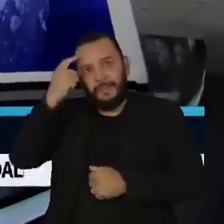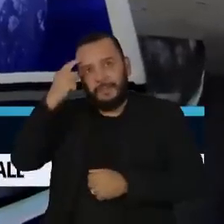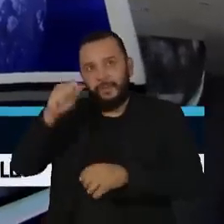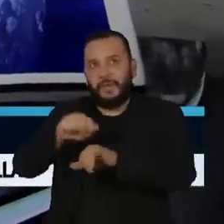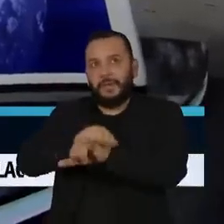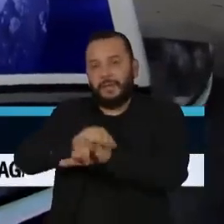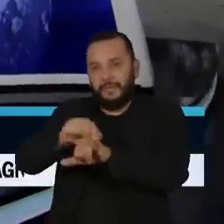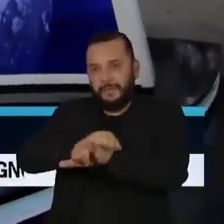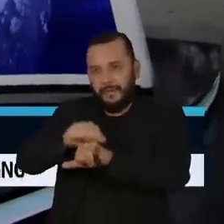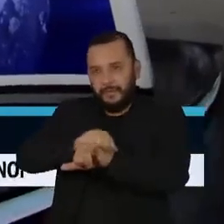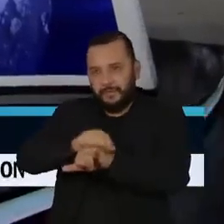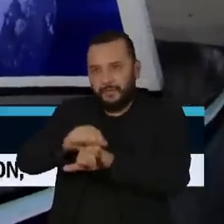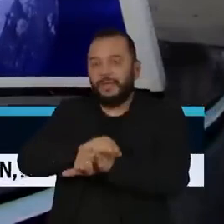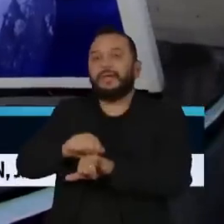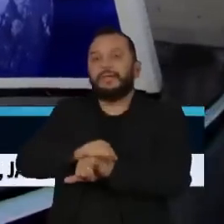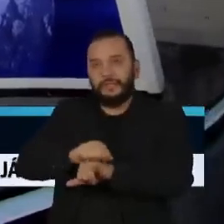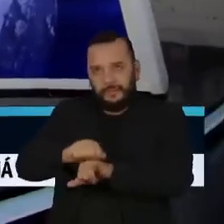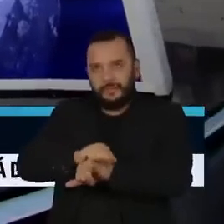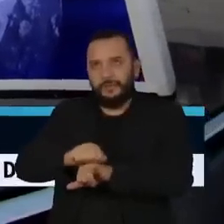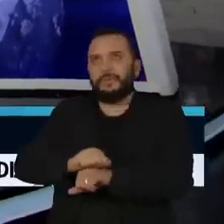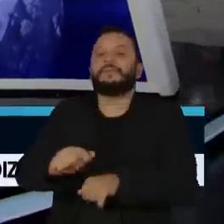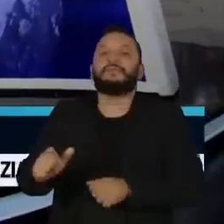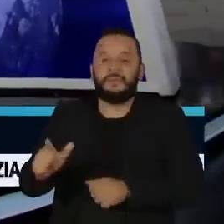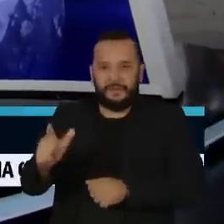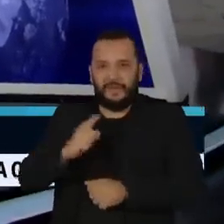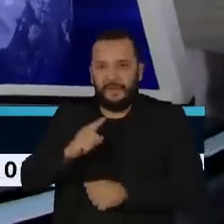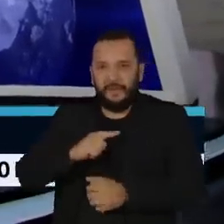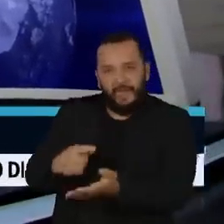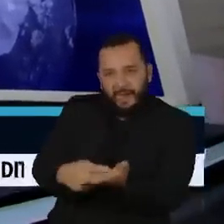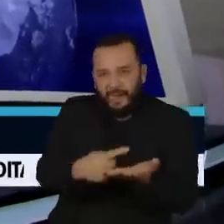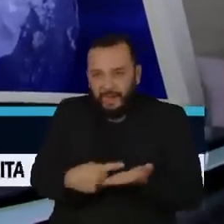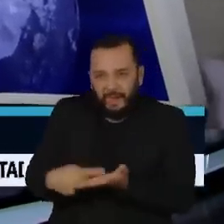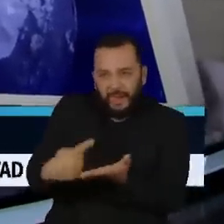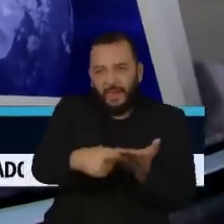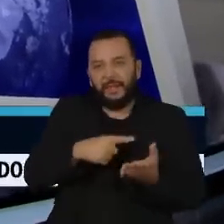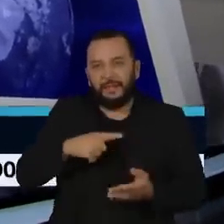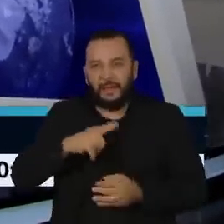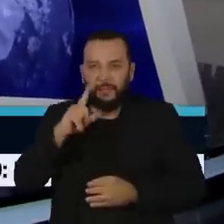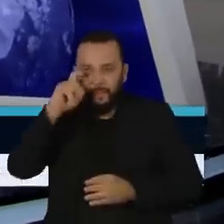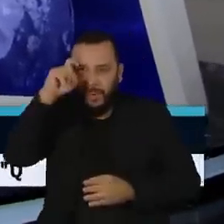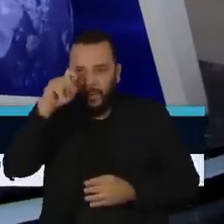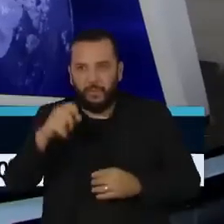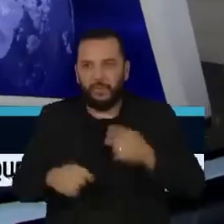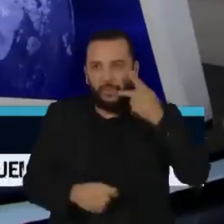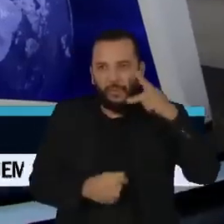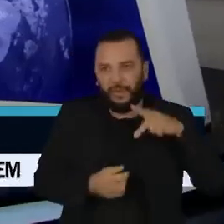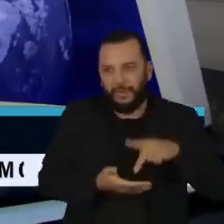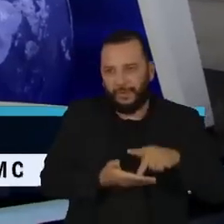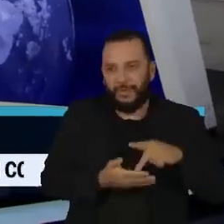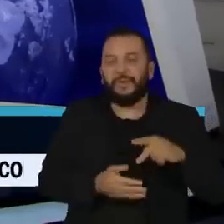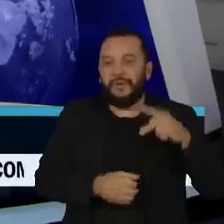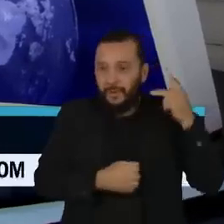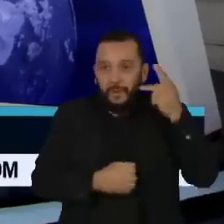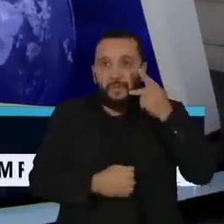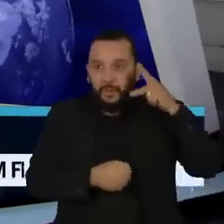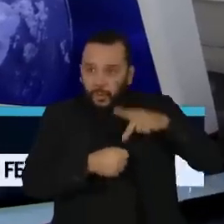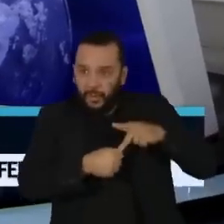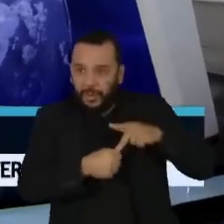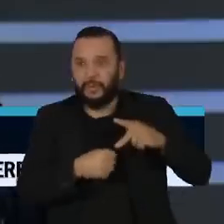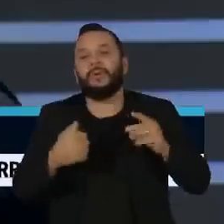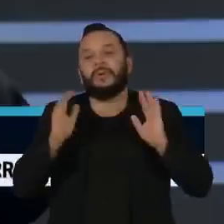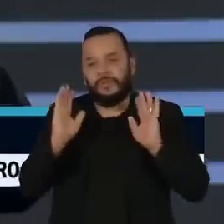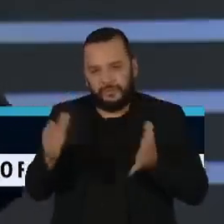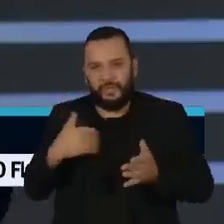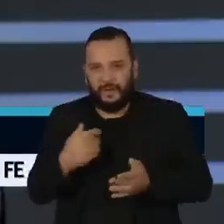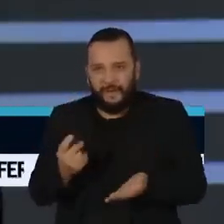jato né teve que teve praticamente conluio entre um juiz da lava jato e os Procuradores da lava jato isso foi reconhecido